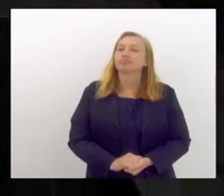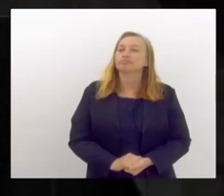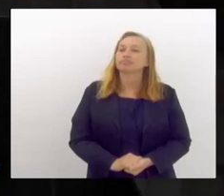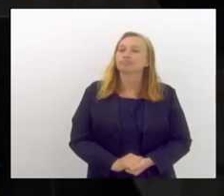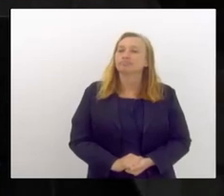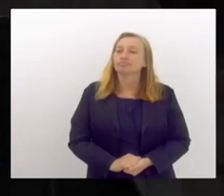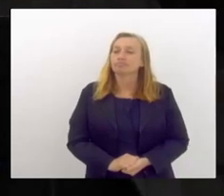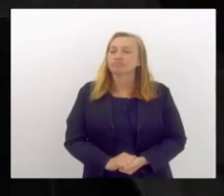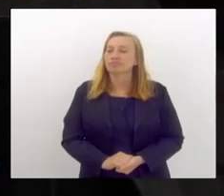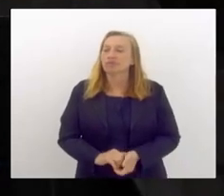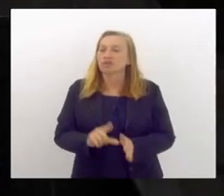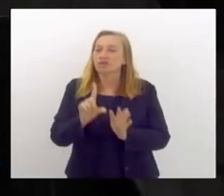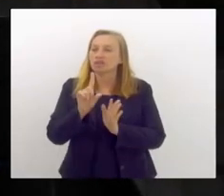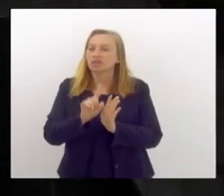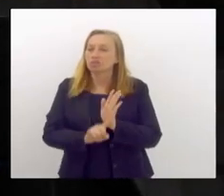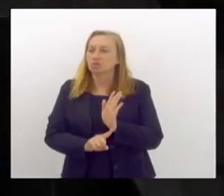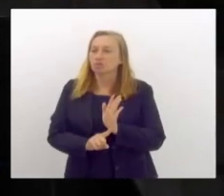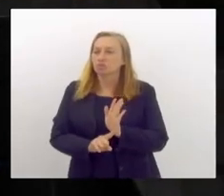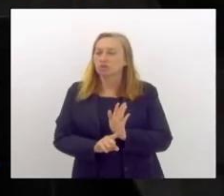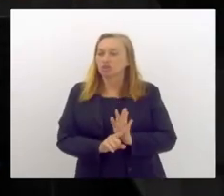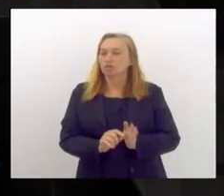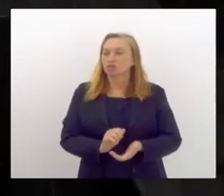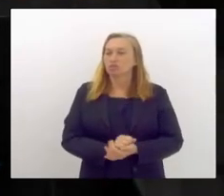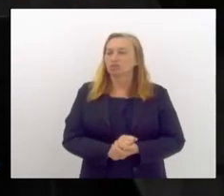que reduziram alíquotas